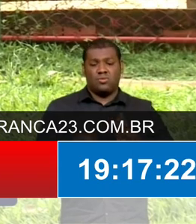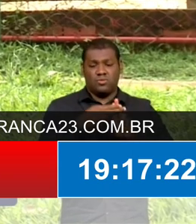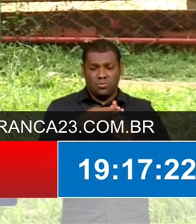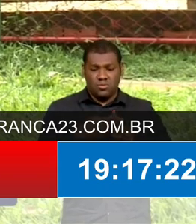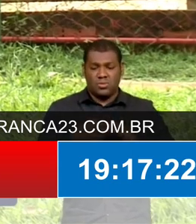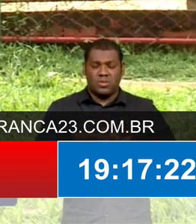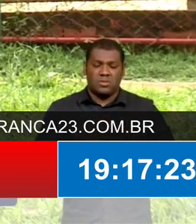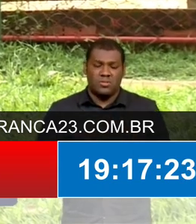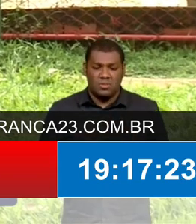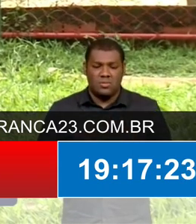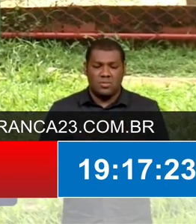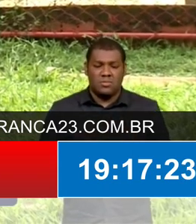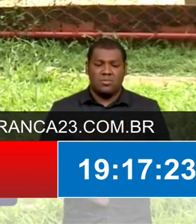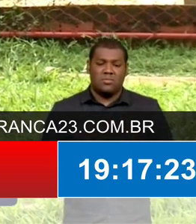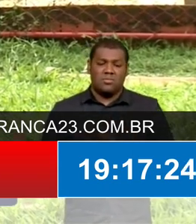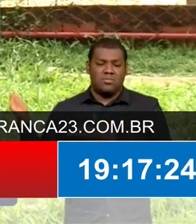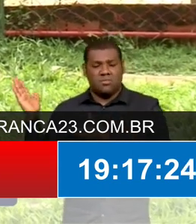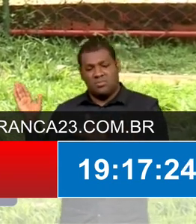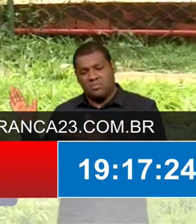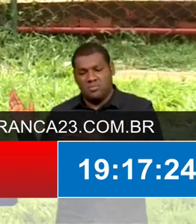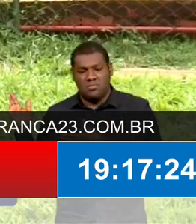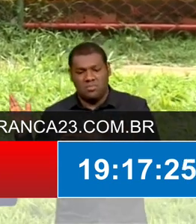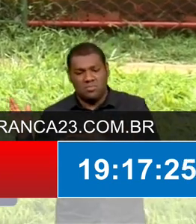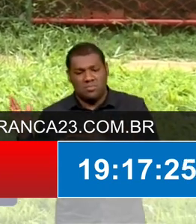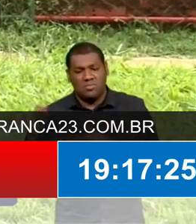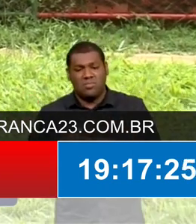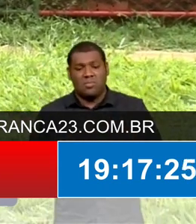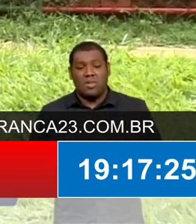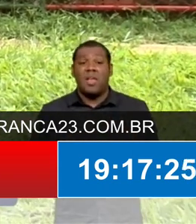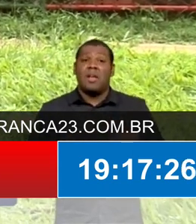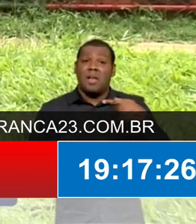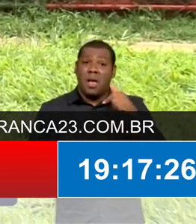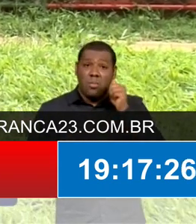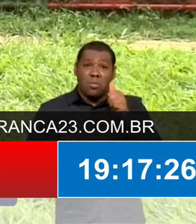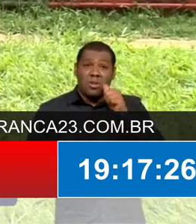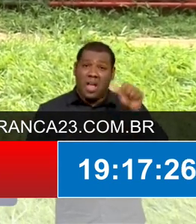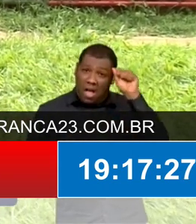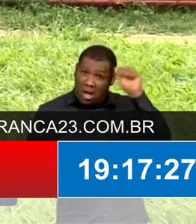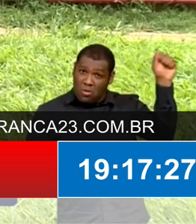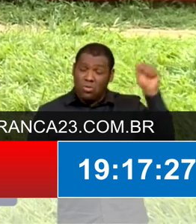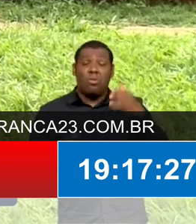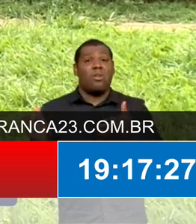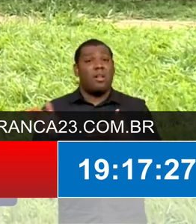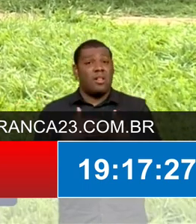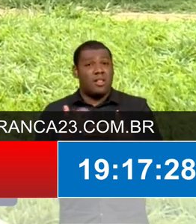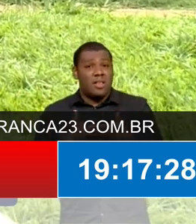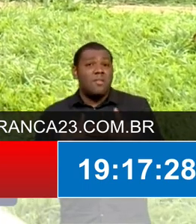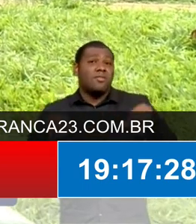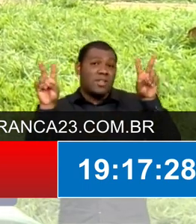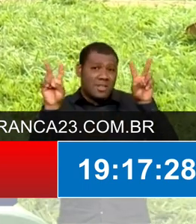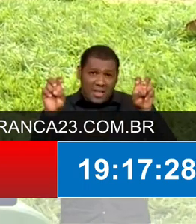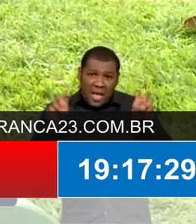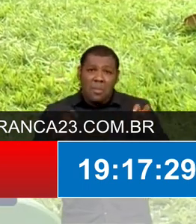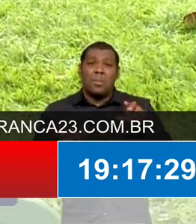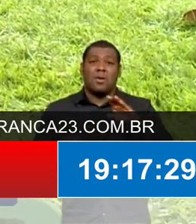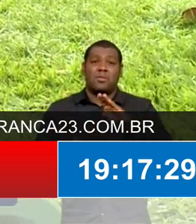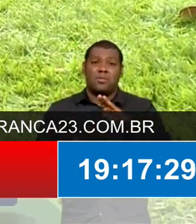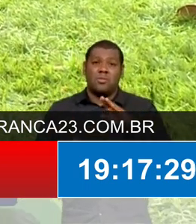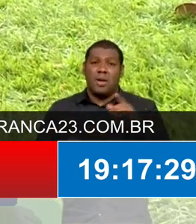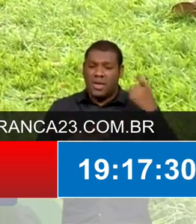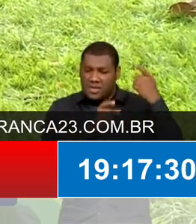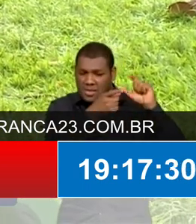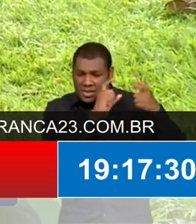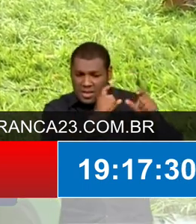A Manuela transformou a dor em informação. Ela escreveu 3 livros sobre a vida com transtorno bipolar e também faz palestras